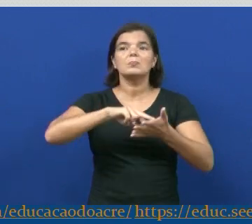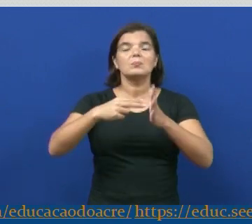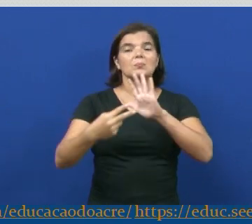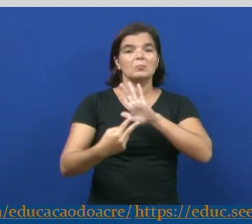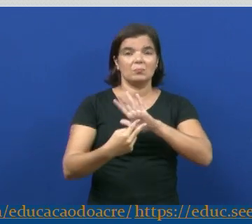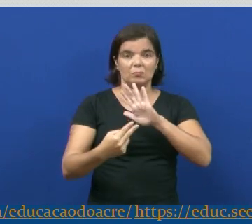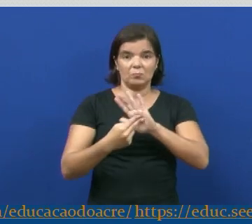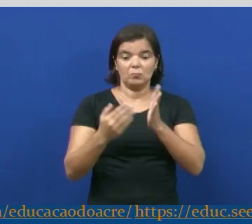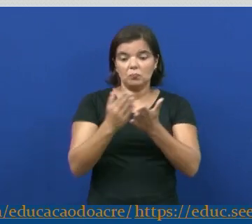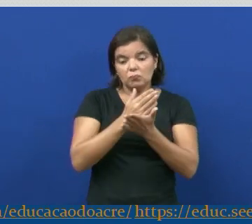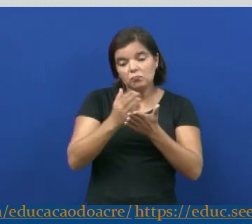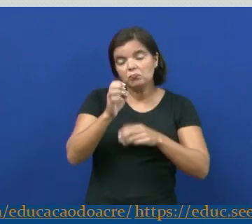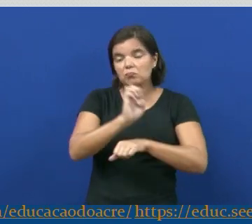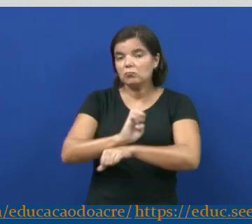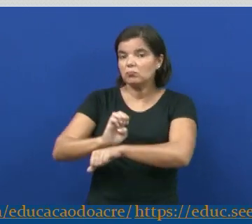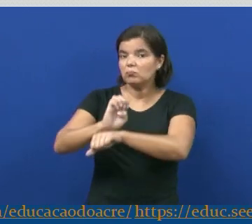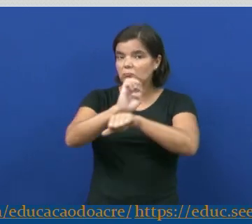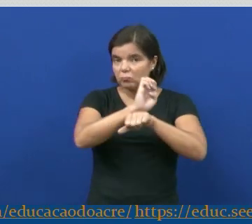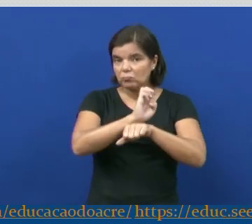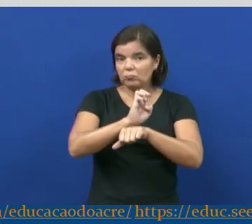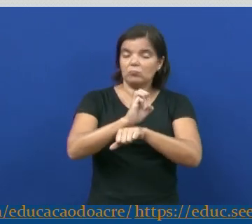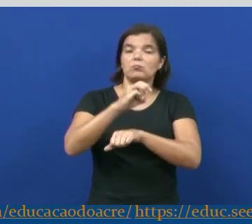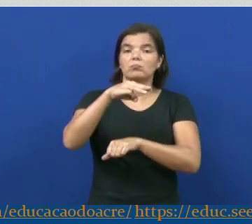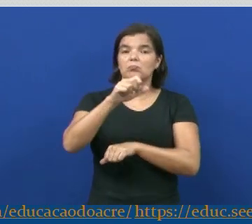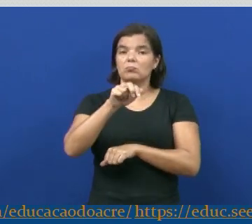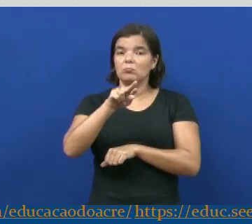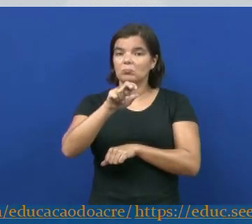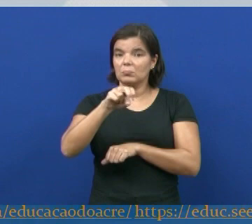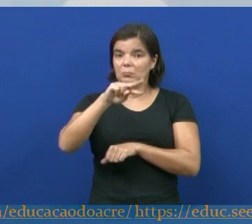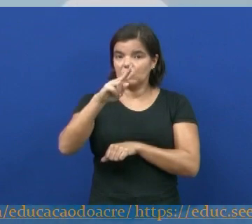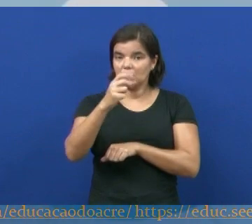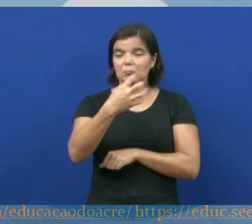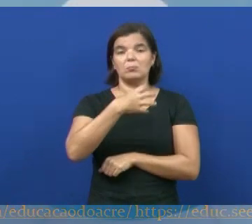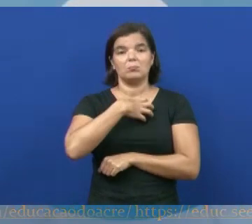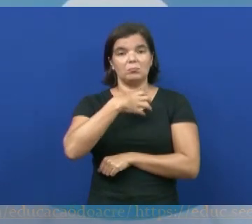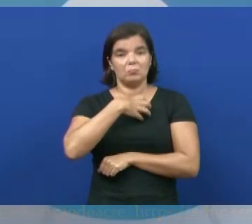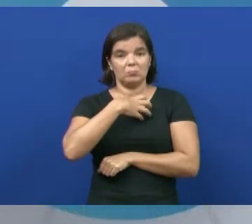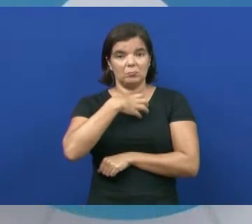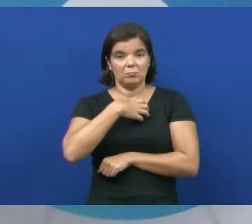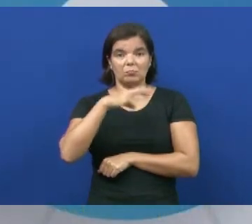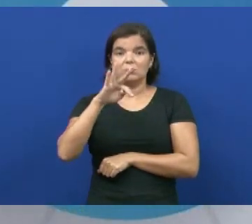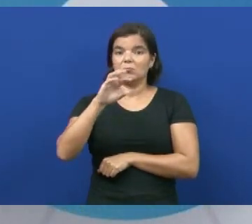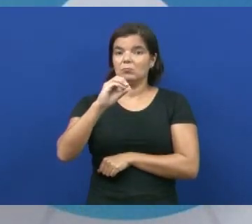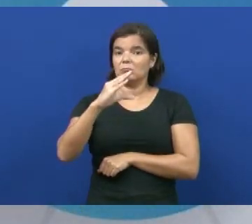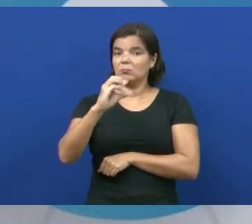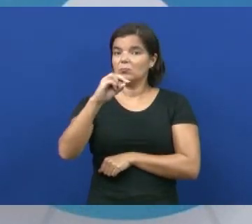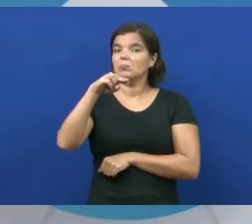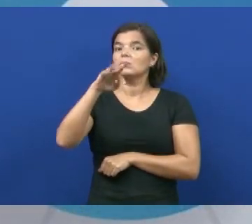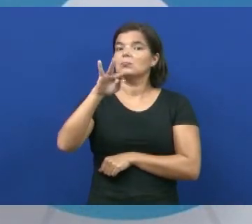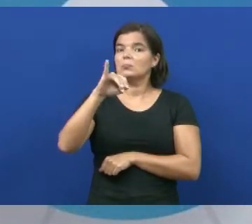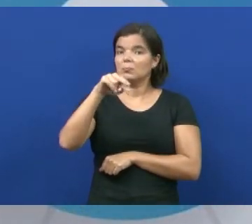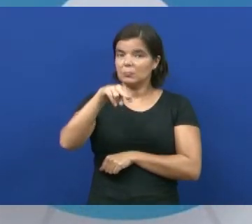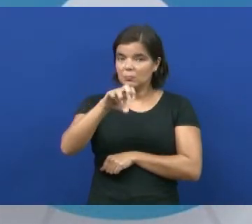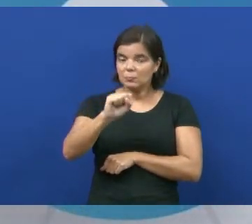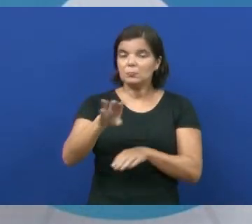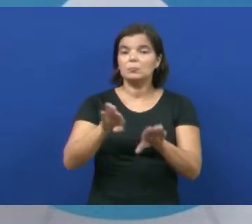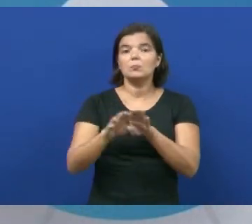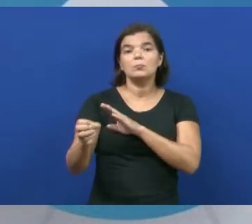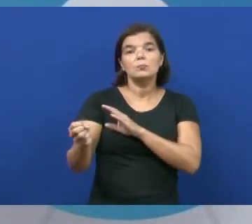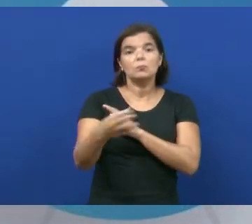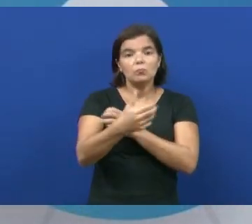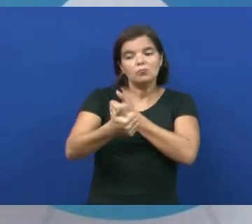referente a alguns estados, que é Maranhão, Piauí, Bahia e Tocantins, tá? É a